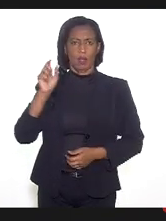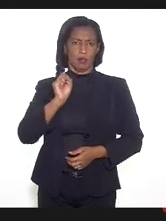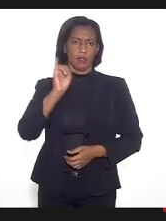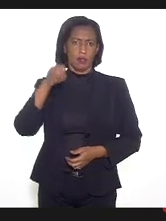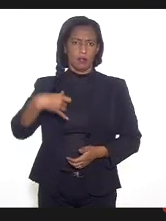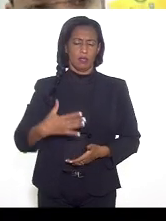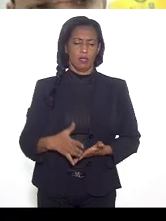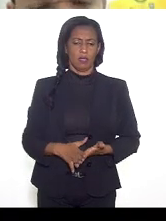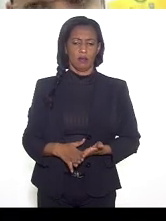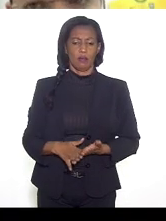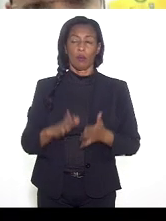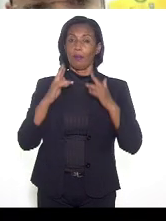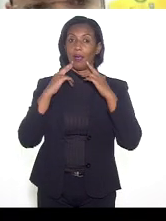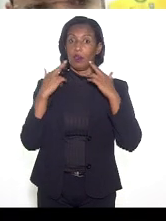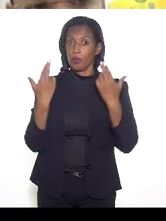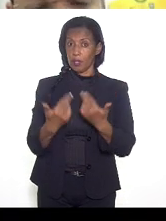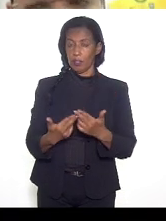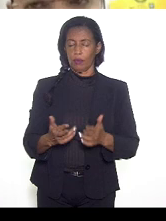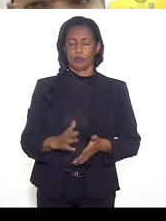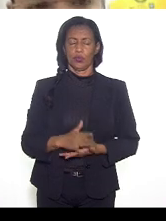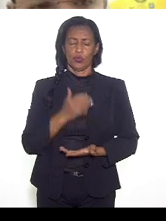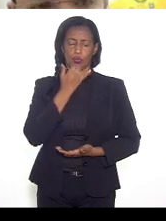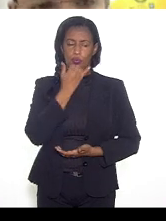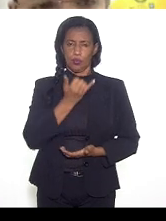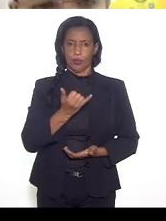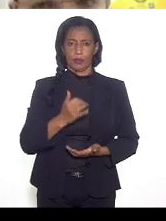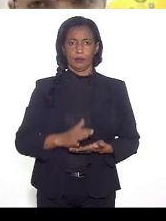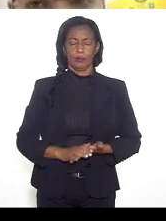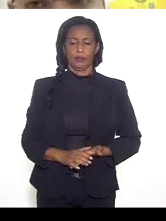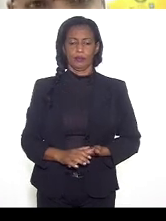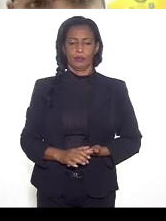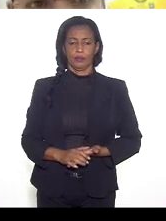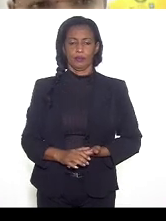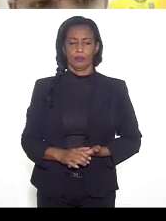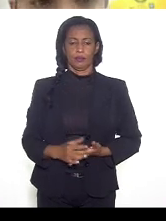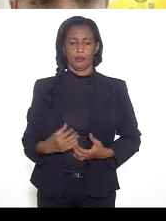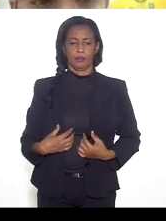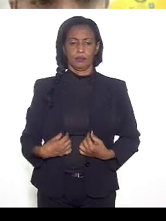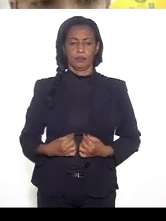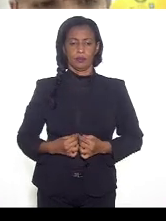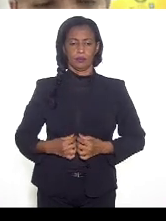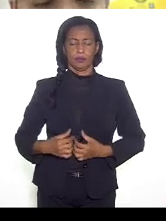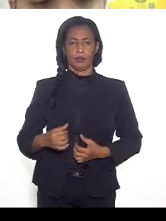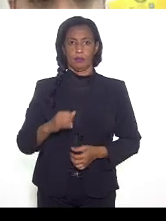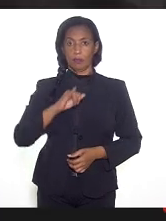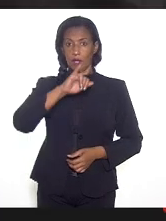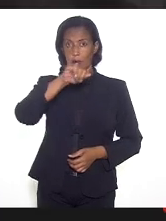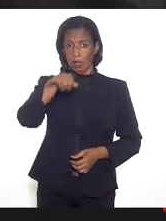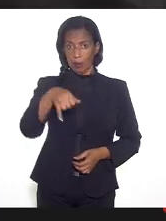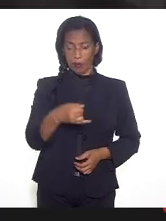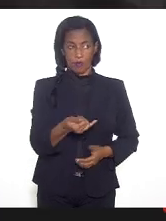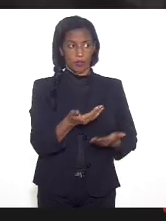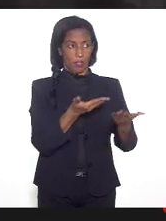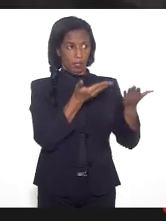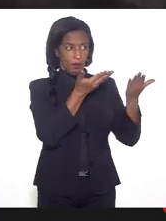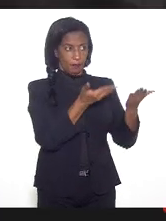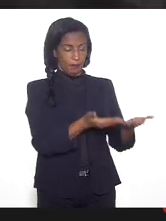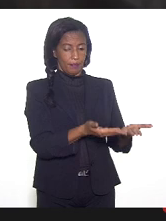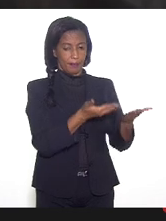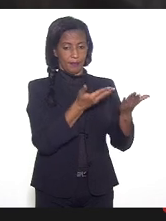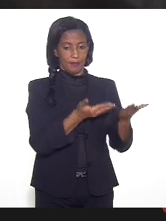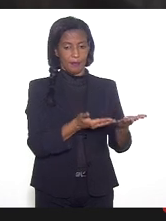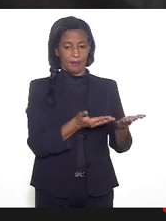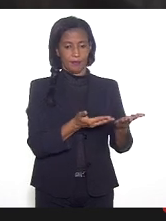reunião. Audiência não, a reunião, desculpa. Deputado Ratinho, aproveitar a ilustre presença, e aí